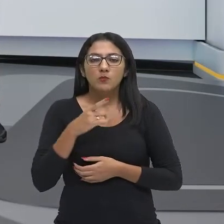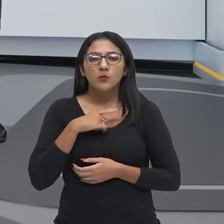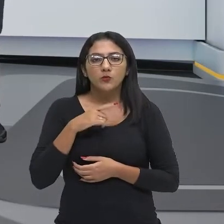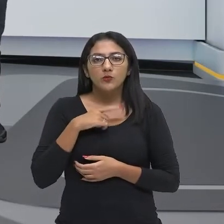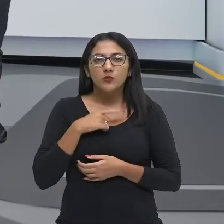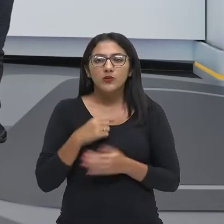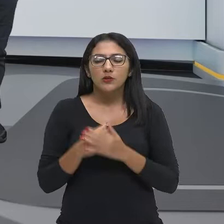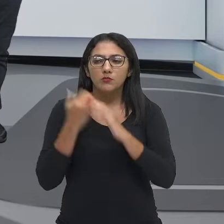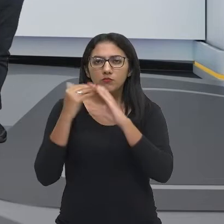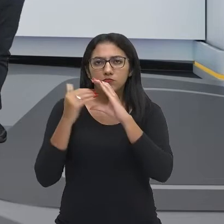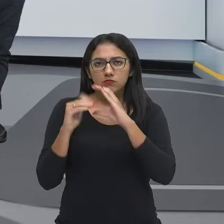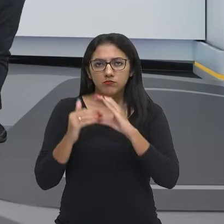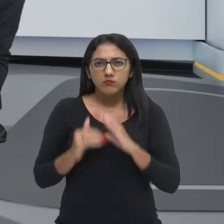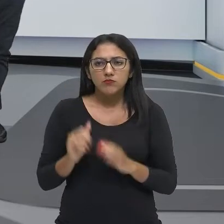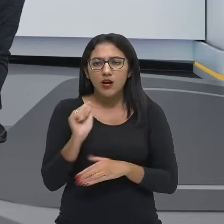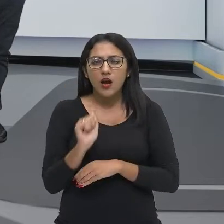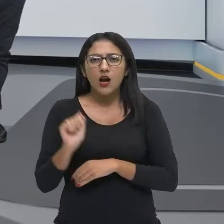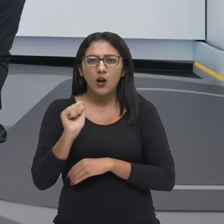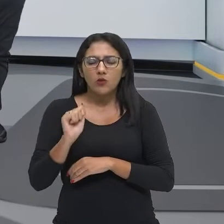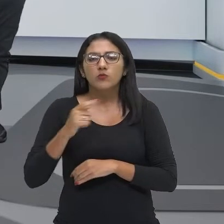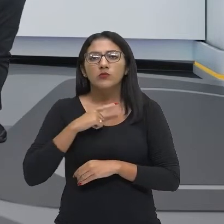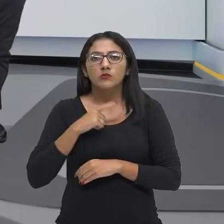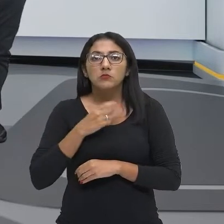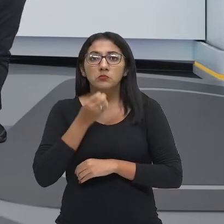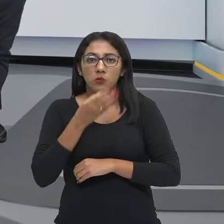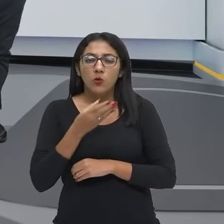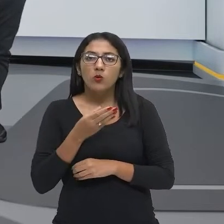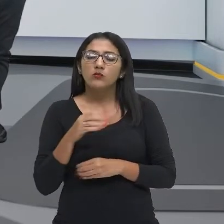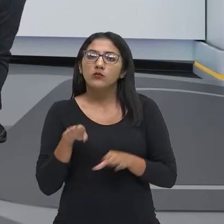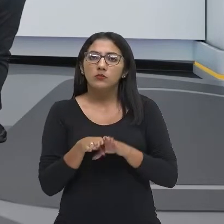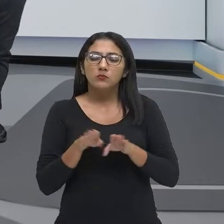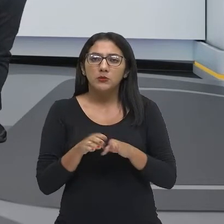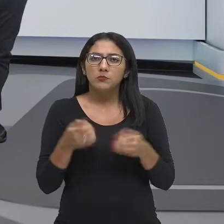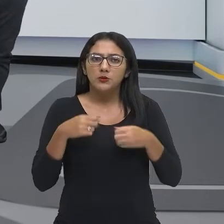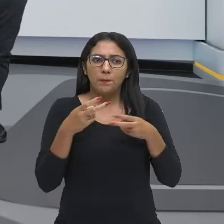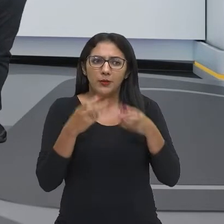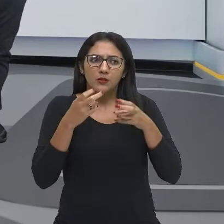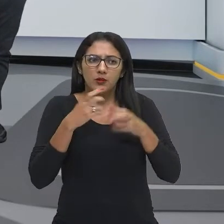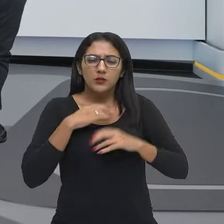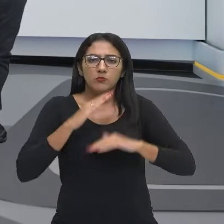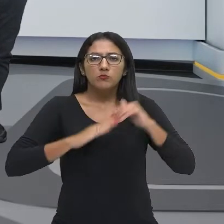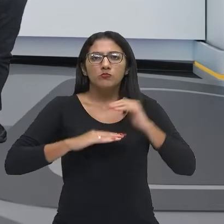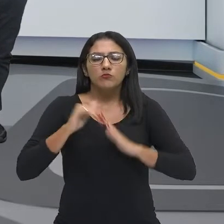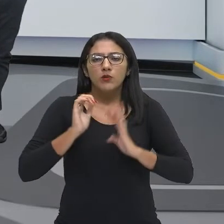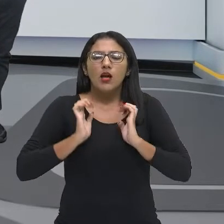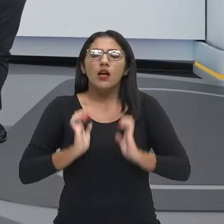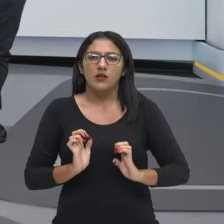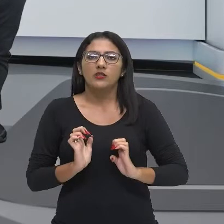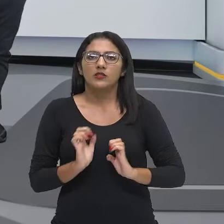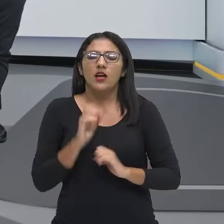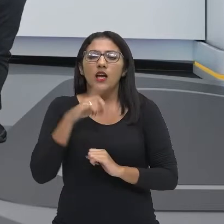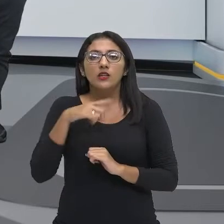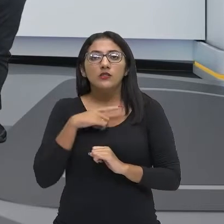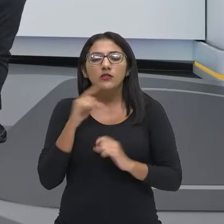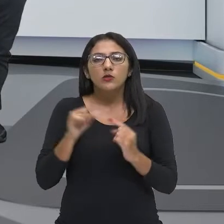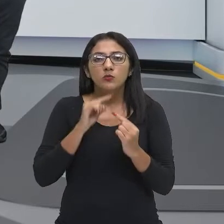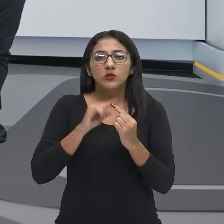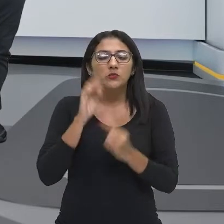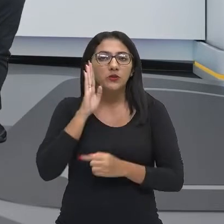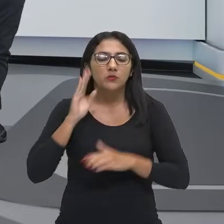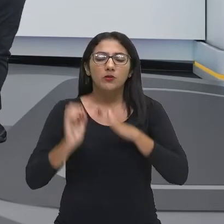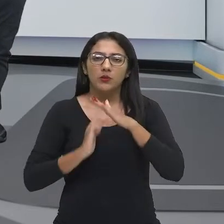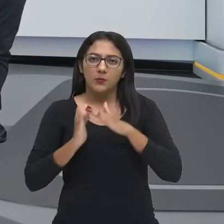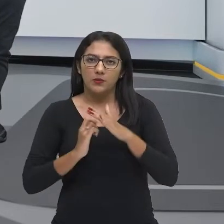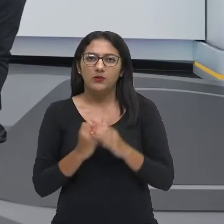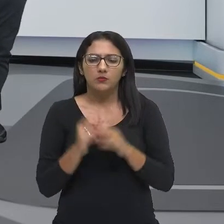de e-mail que não te comprometa e mostre seriedade, pois é isso que as empresas buscam em seus candidatos. Um bom